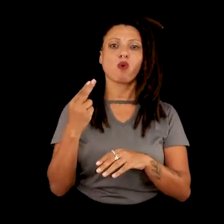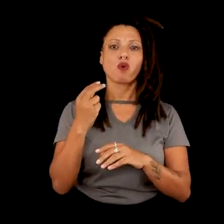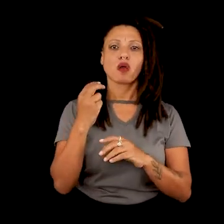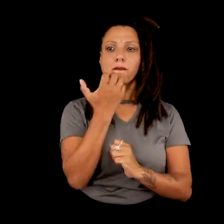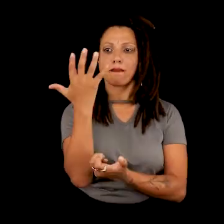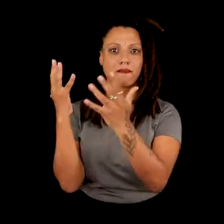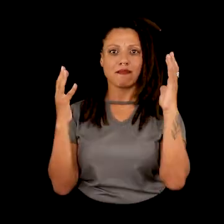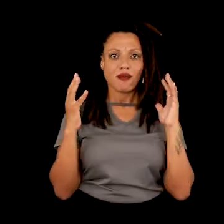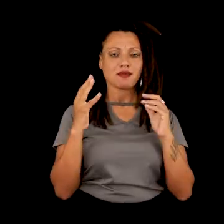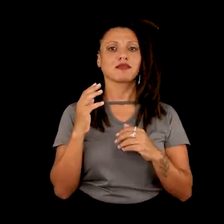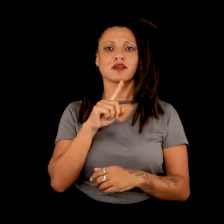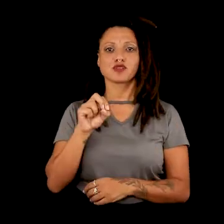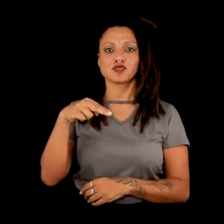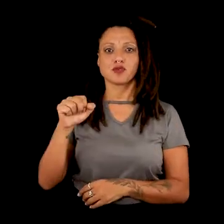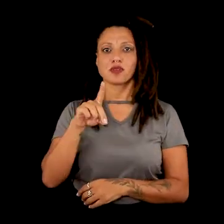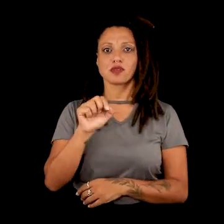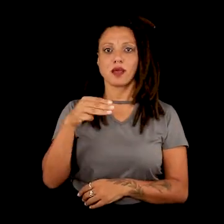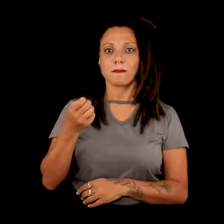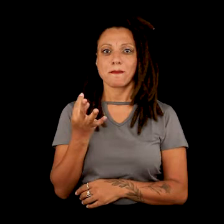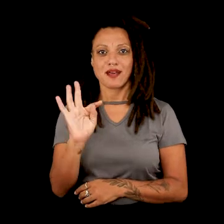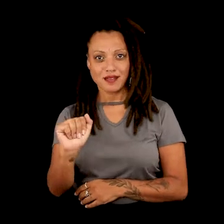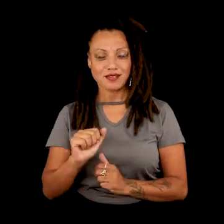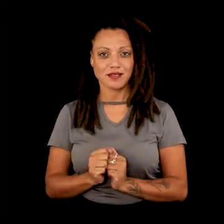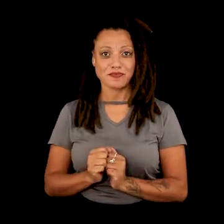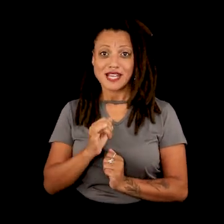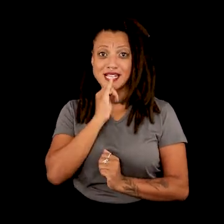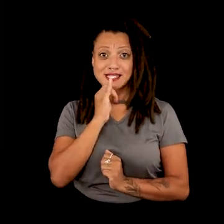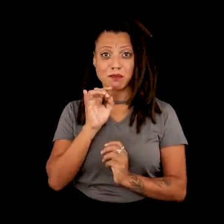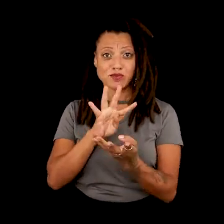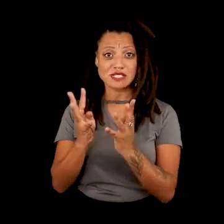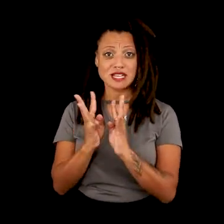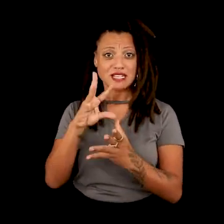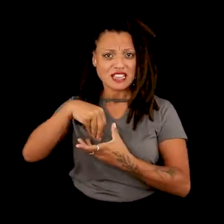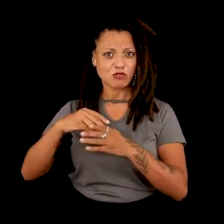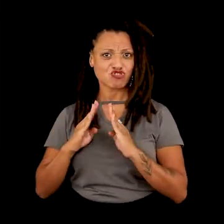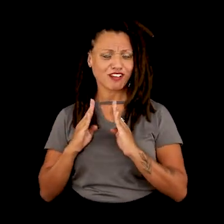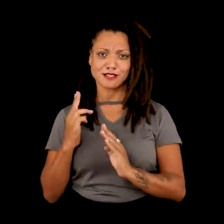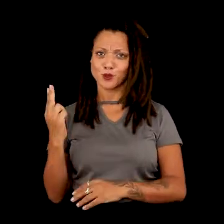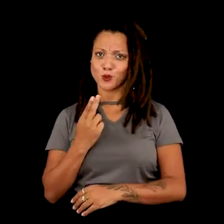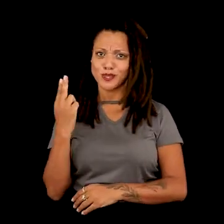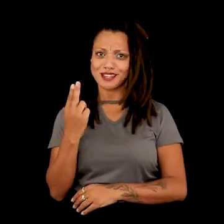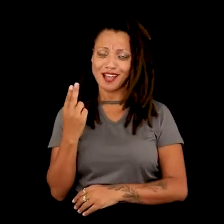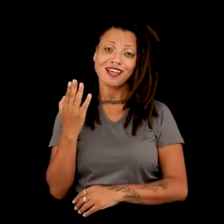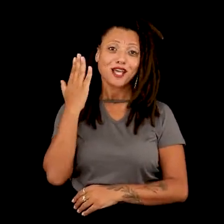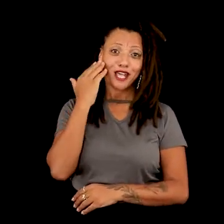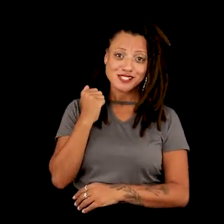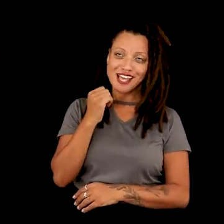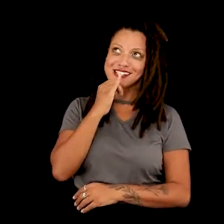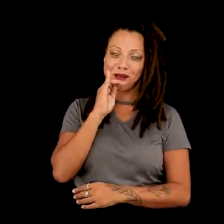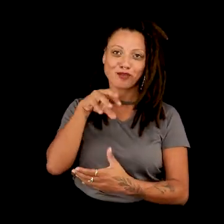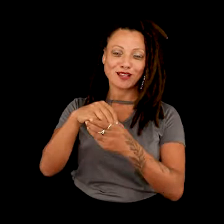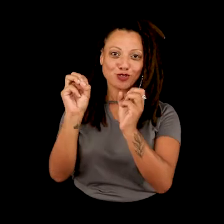essa coisa de não existe Ciranda indoor, né? Apesar que todo show as pessoas terminam aqui,